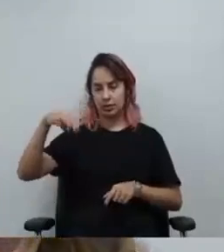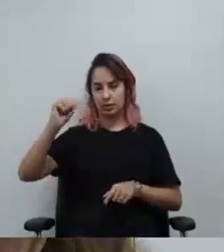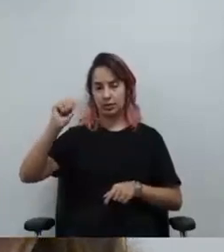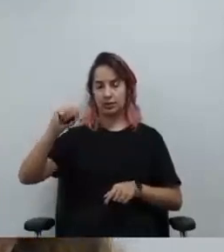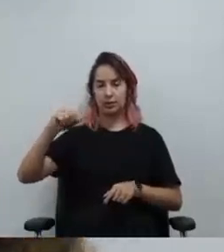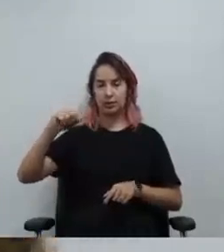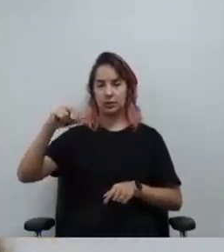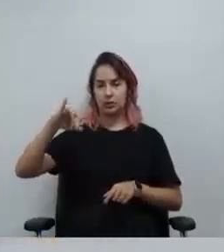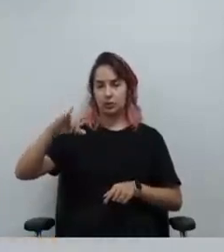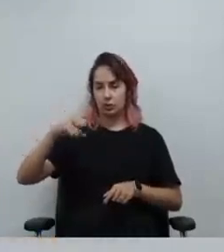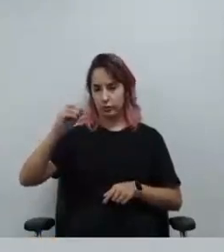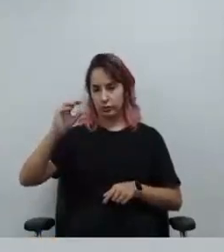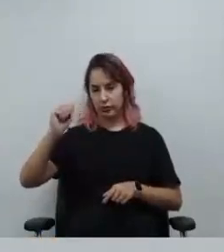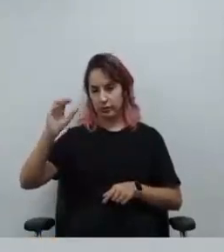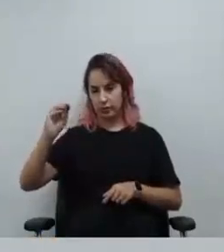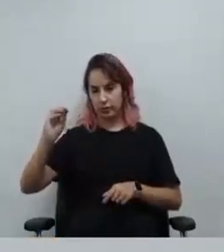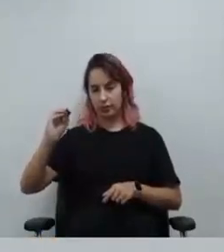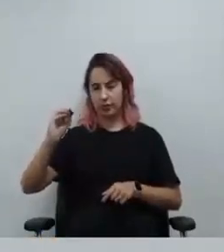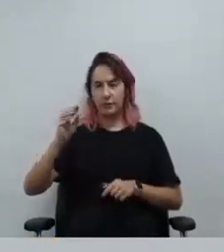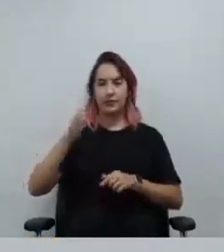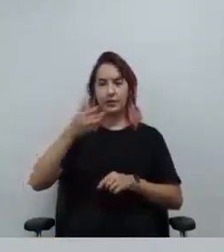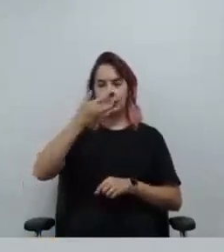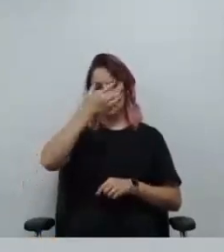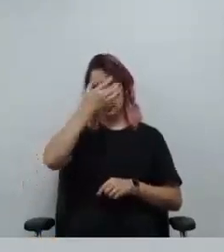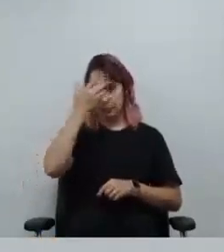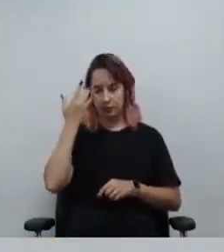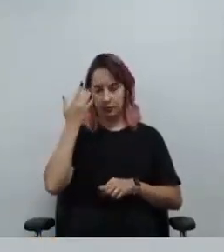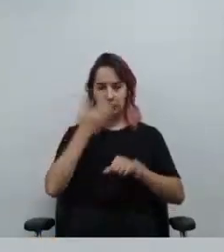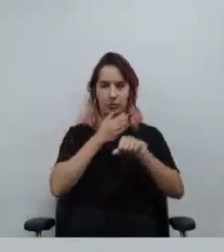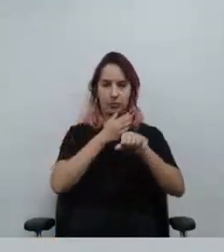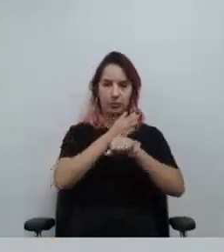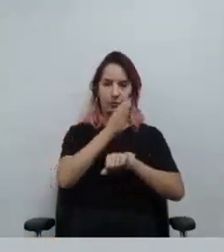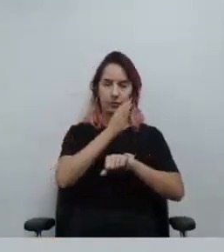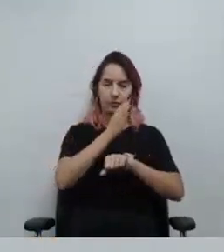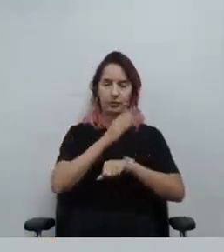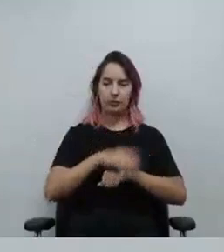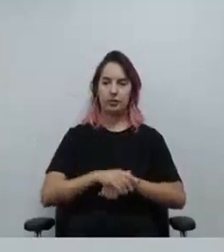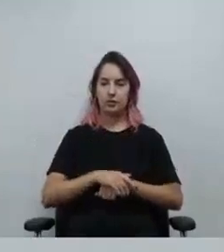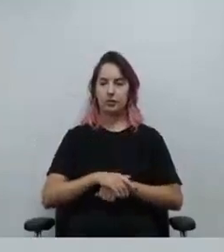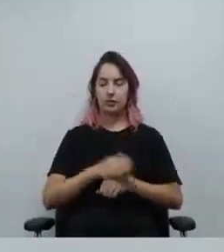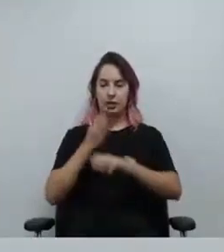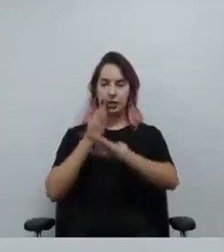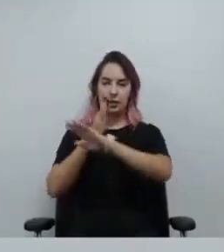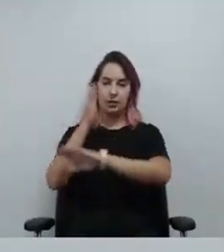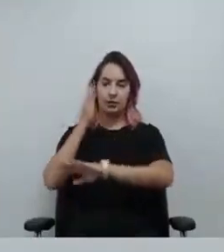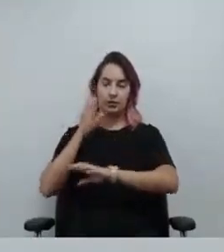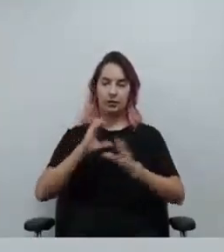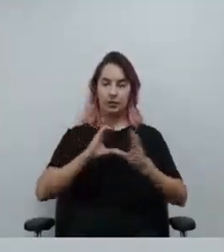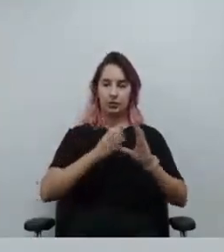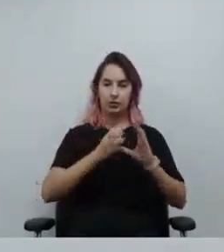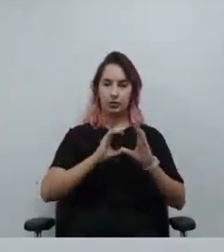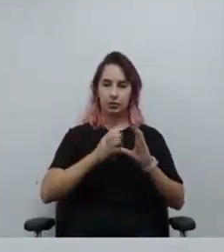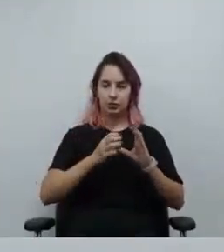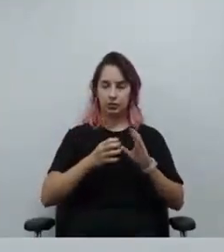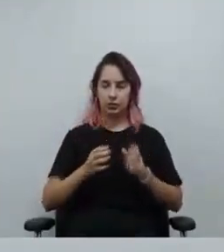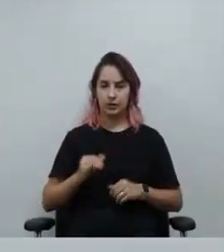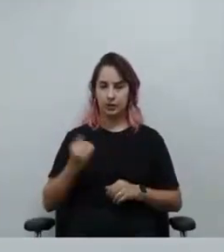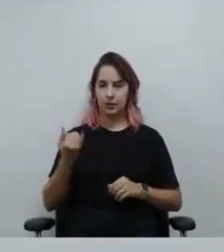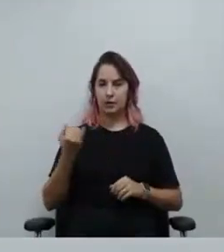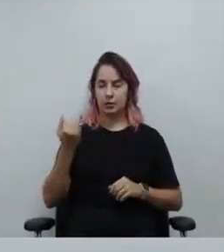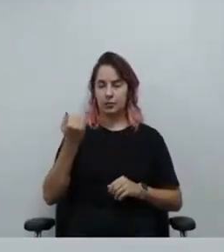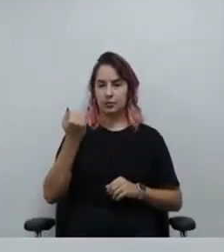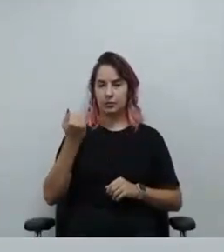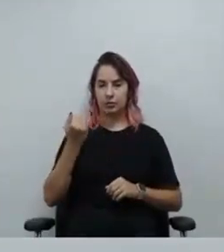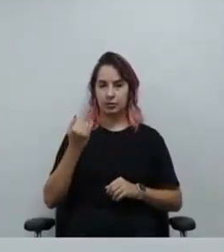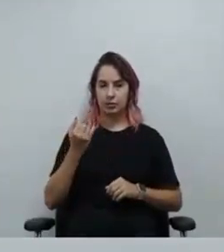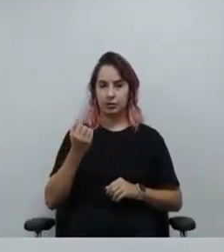João, candidatos aprovados no 9º concurso, a importância da expansão e do crescimento da Defensoria Pública. Claro, né, não só para os